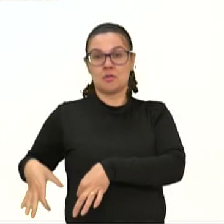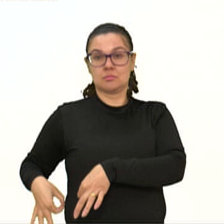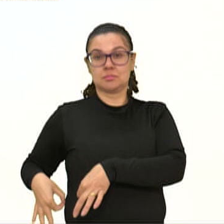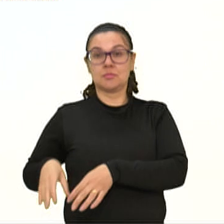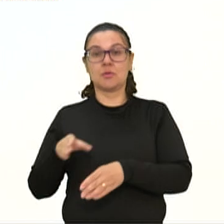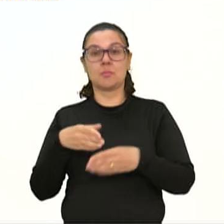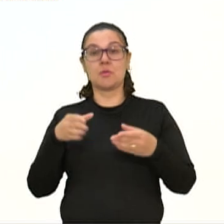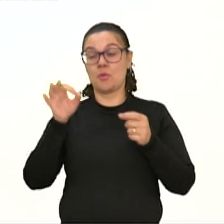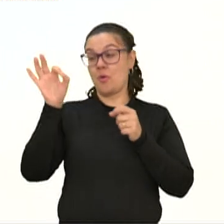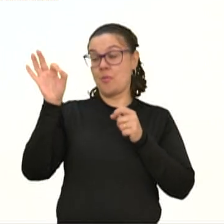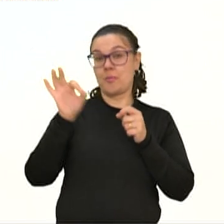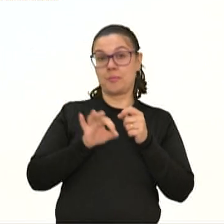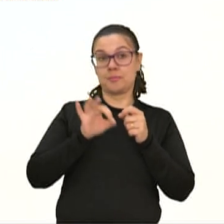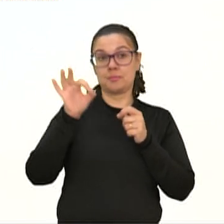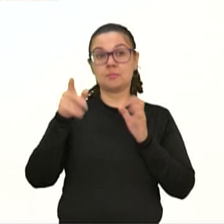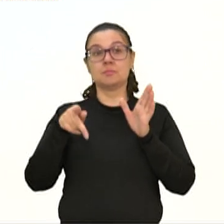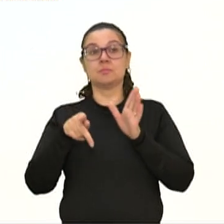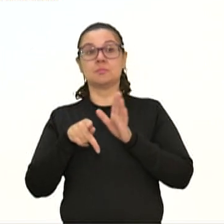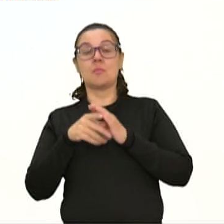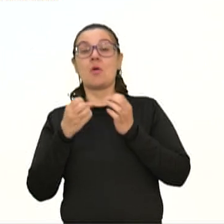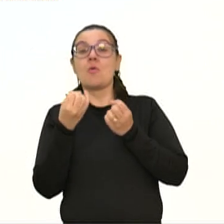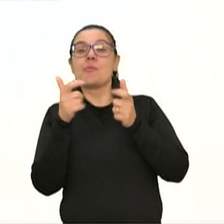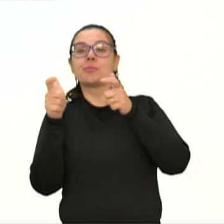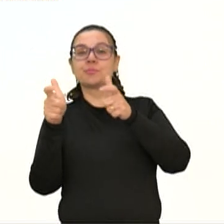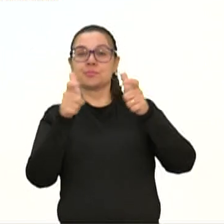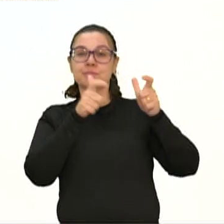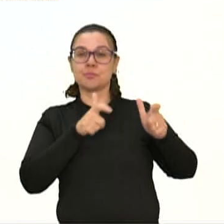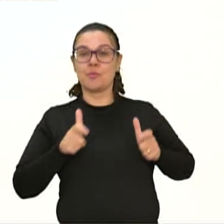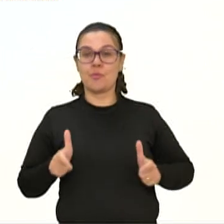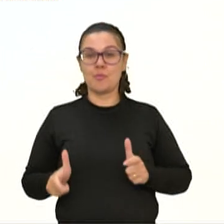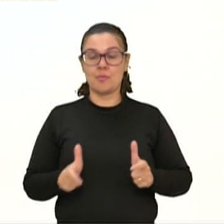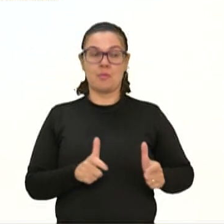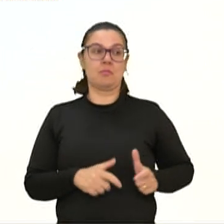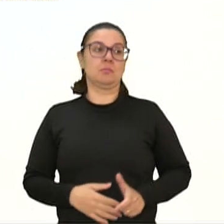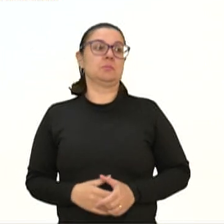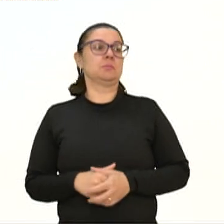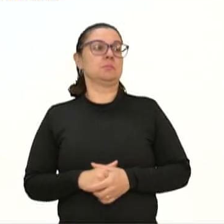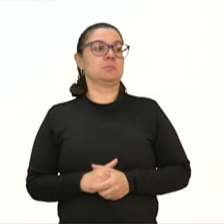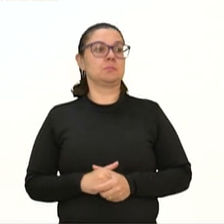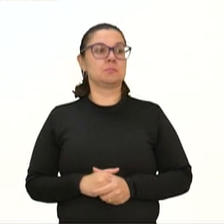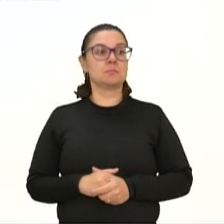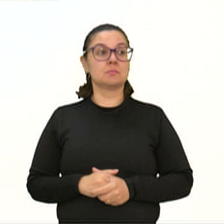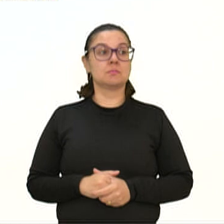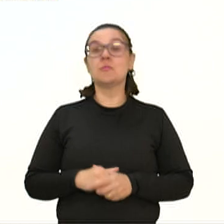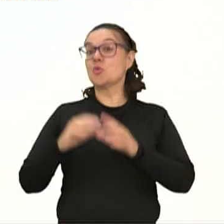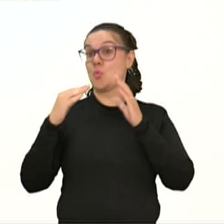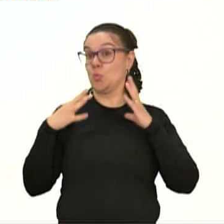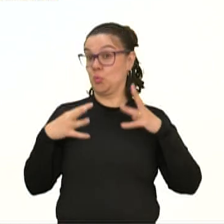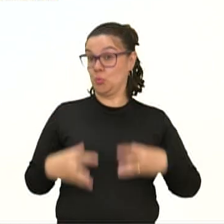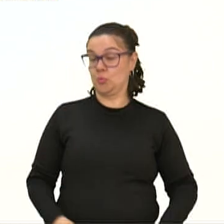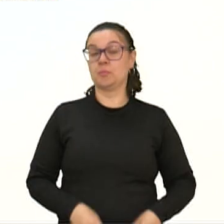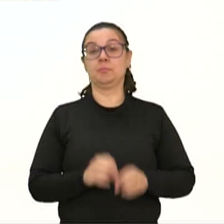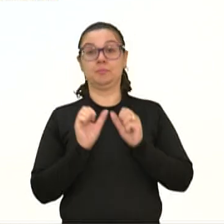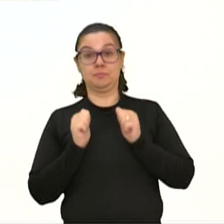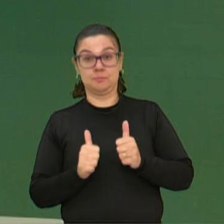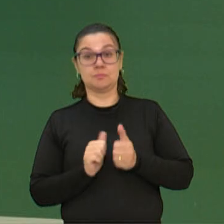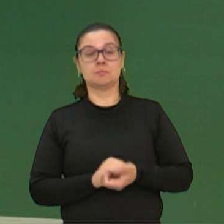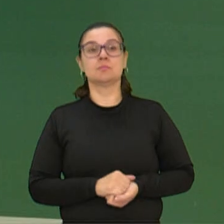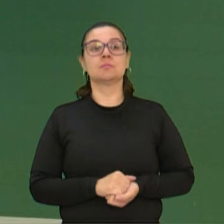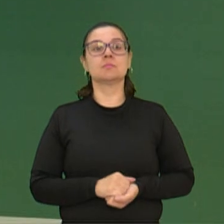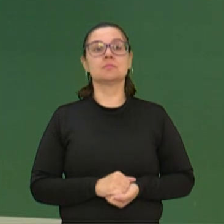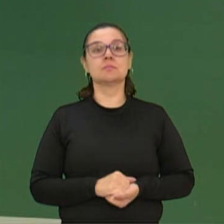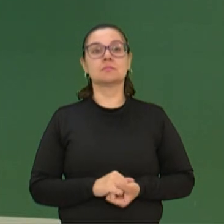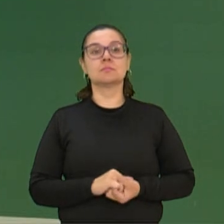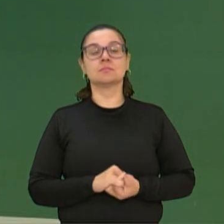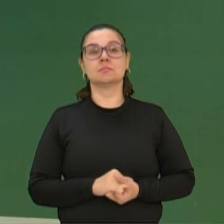seu percentual de gordura em algumas regiões do seu corpo, não é num todo, tá? É